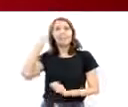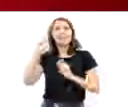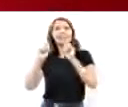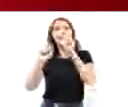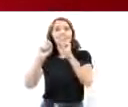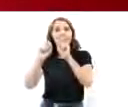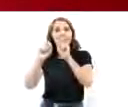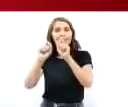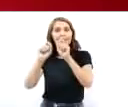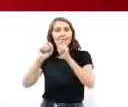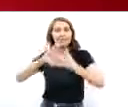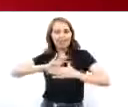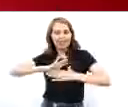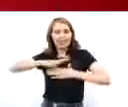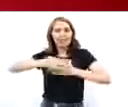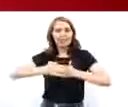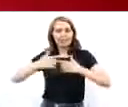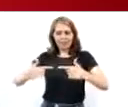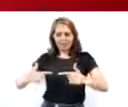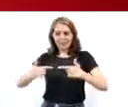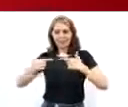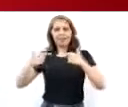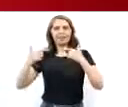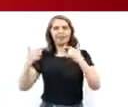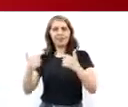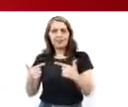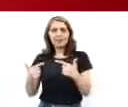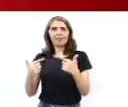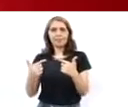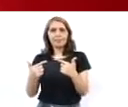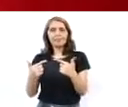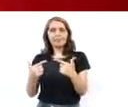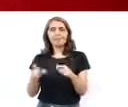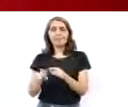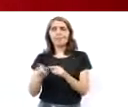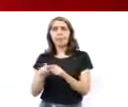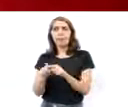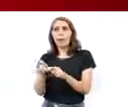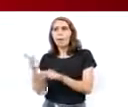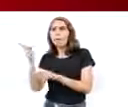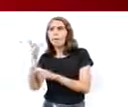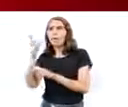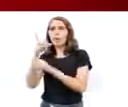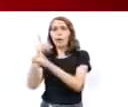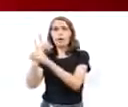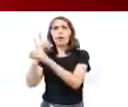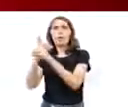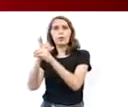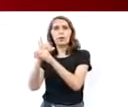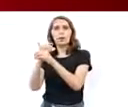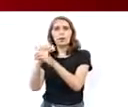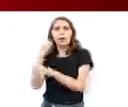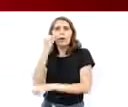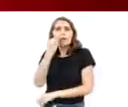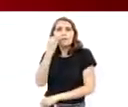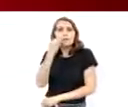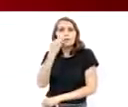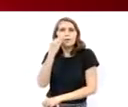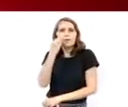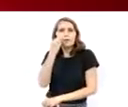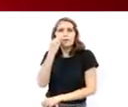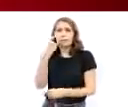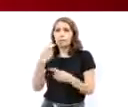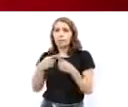de multiplicar e buscar experiência e trocarmos experiência. Não é feio os professores dizer que não sabem.